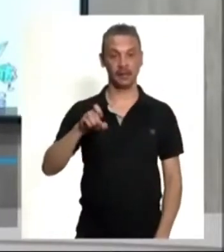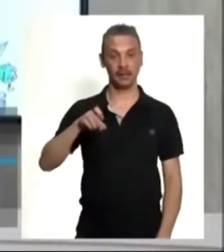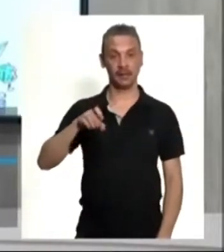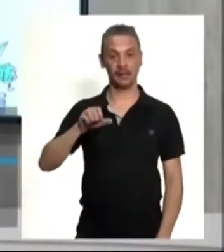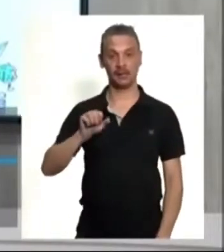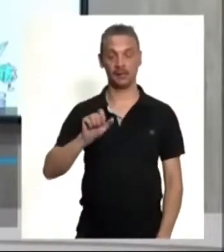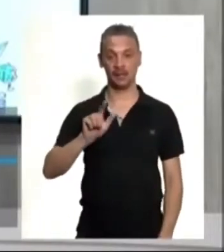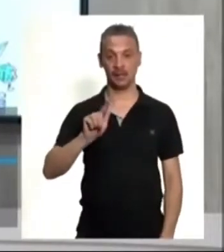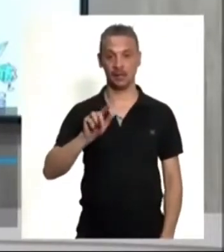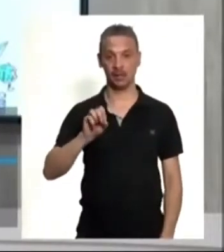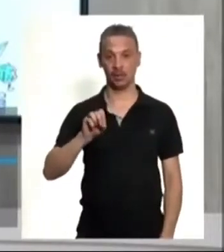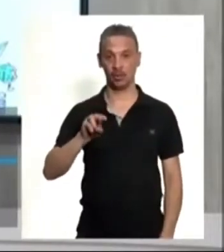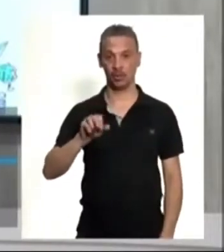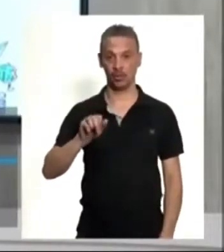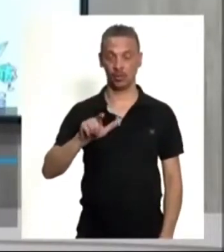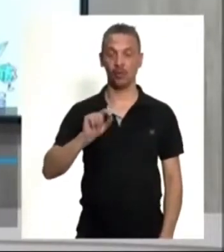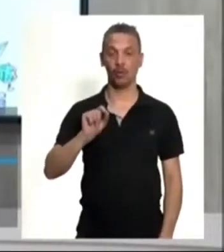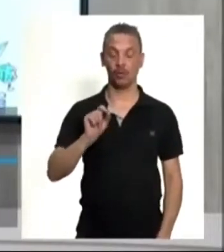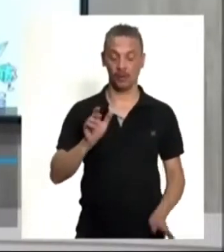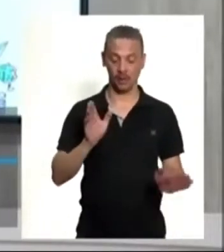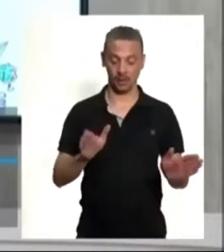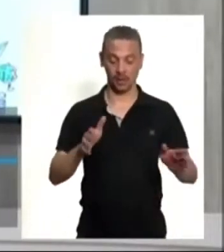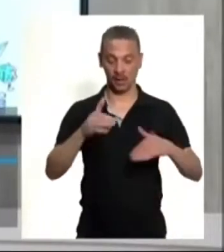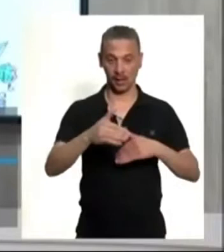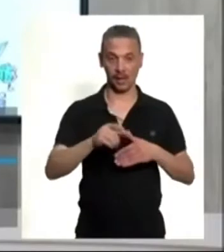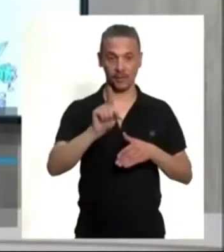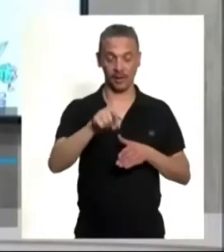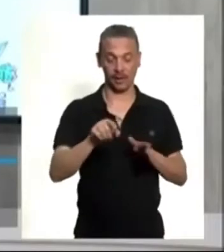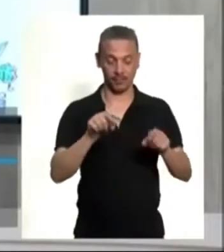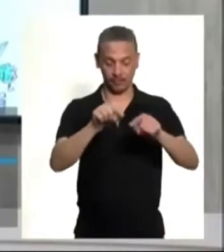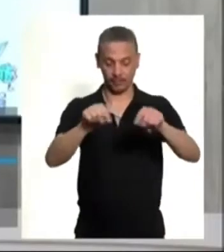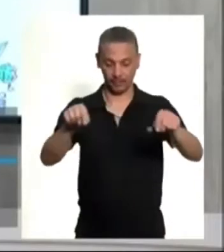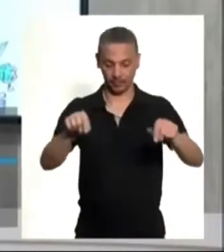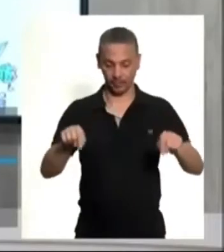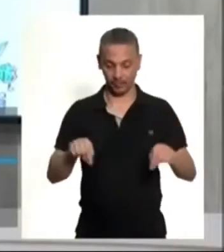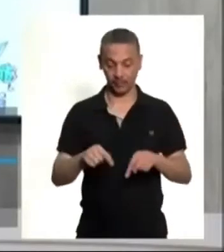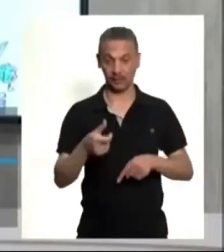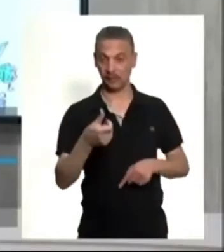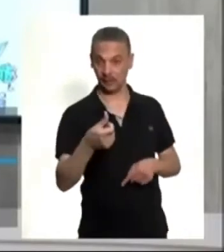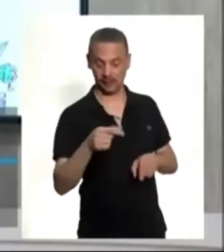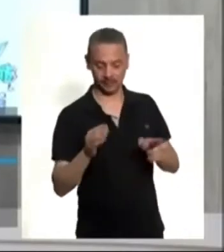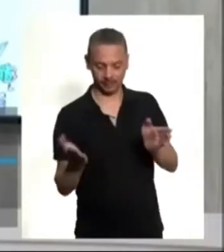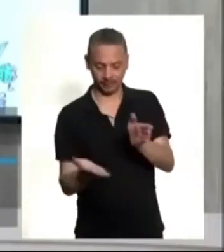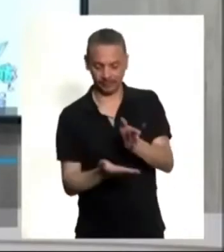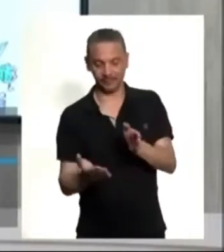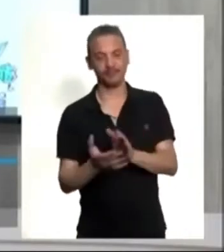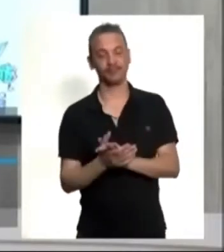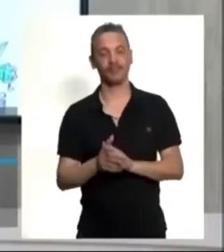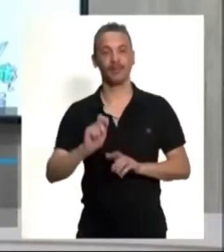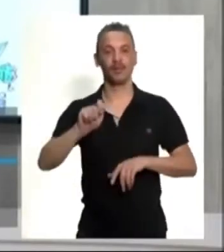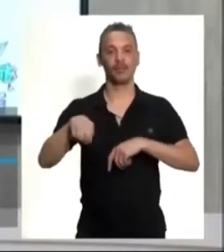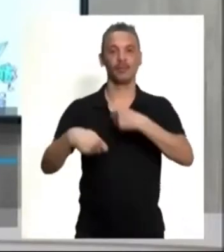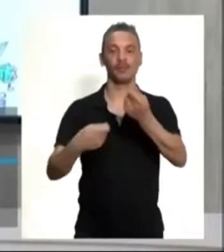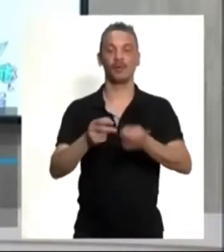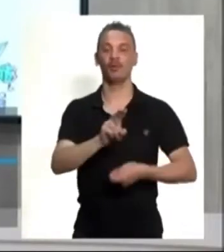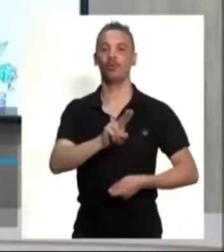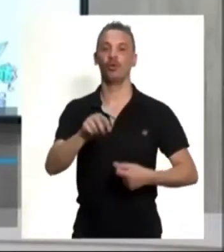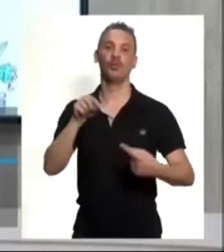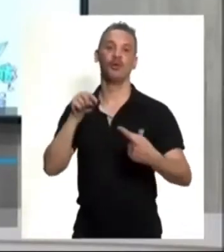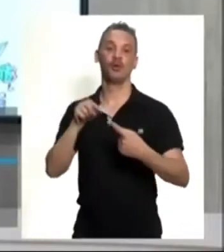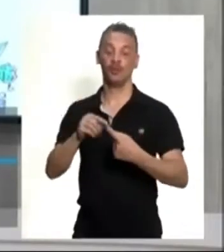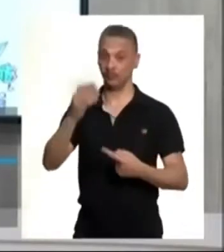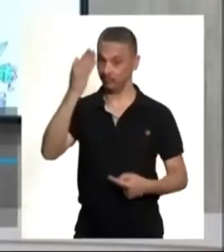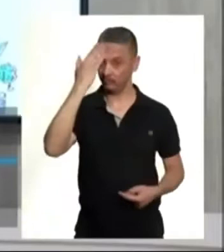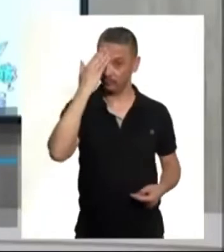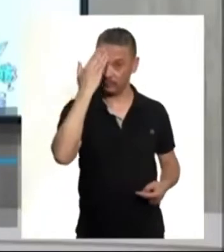caixa cuja base é um hexágono, tá certo? Então, prismas, as bases dão nome para a caixa, beleza? É nóis?